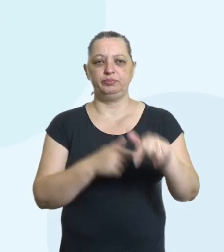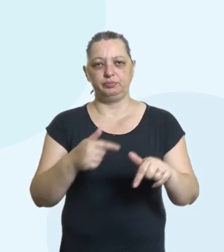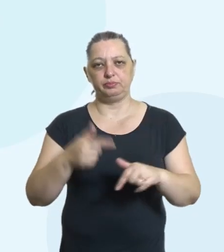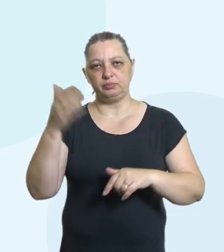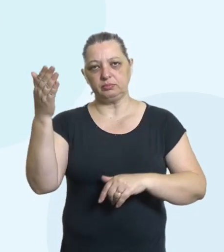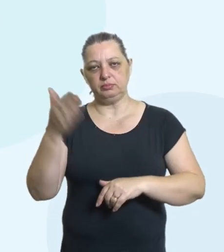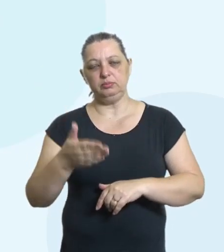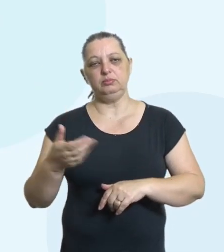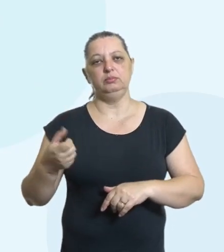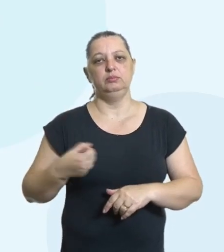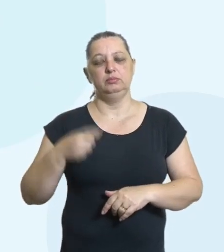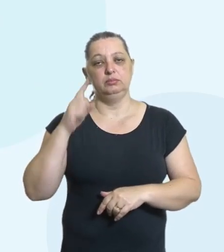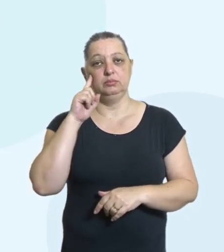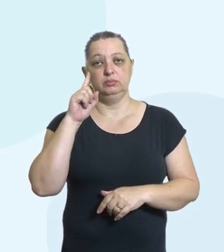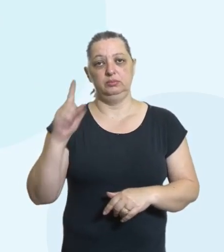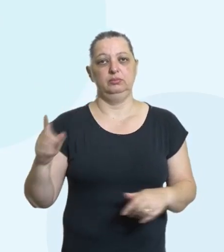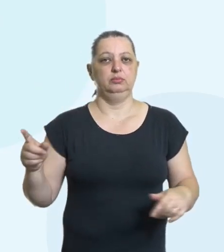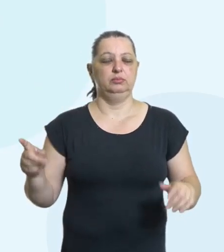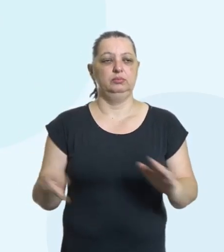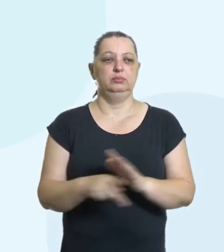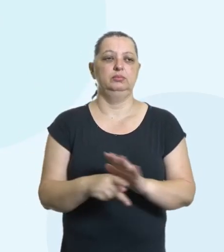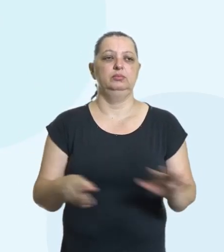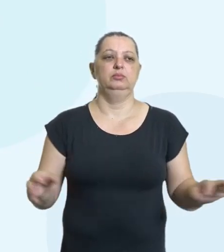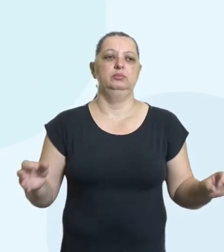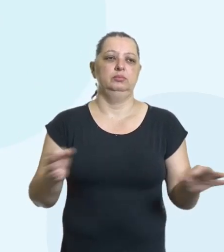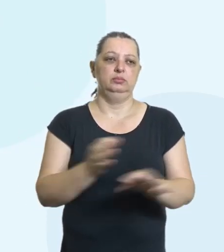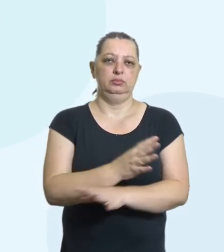dias para a conclusão da instalação.